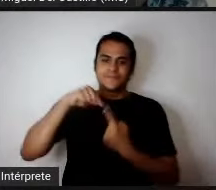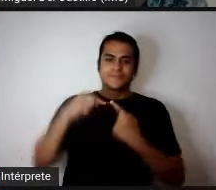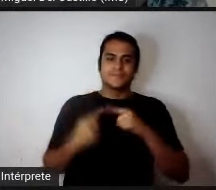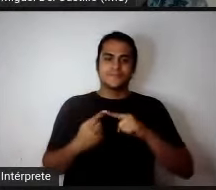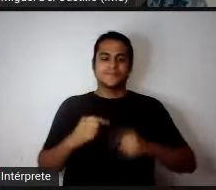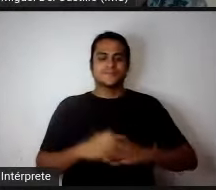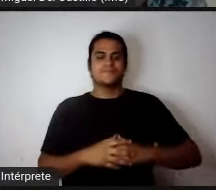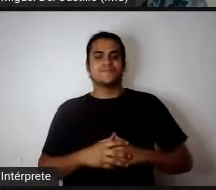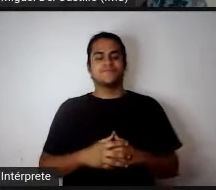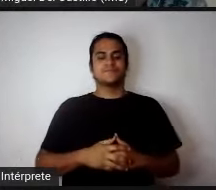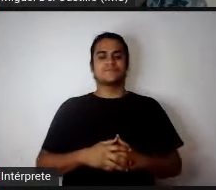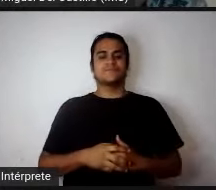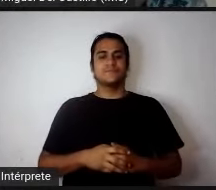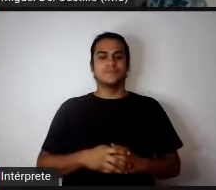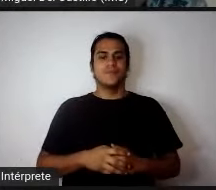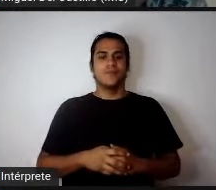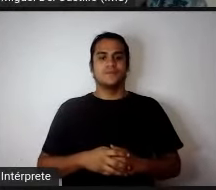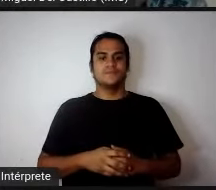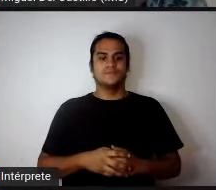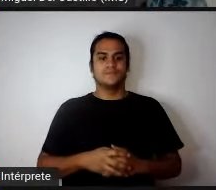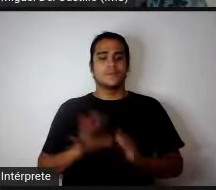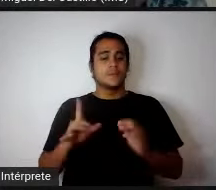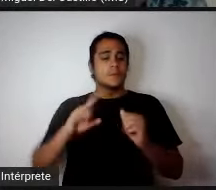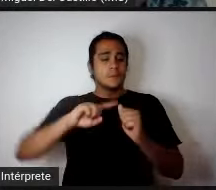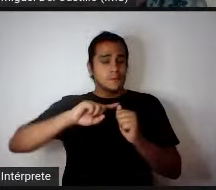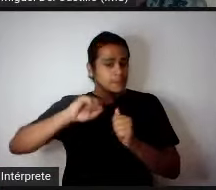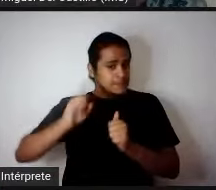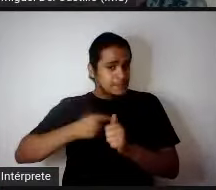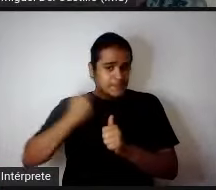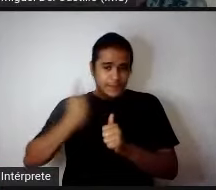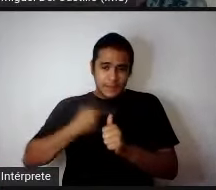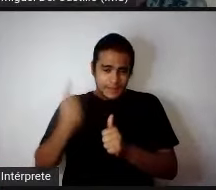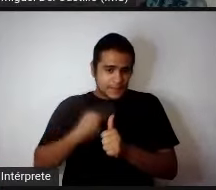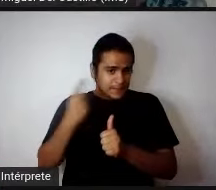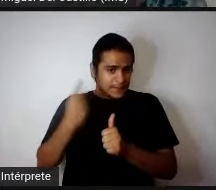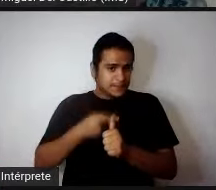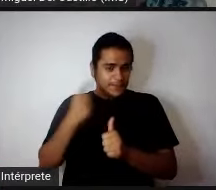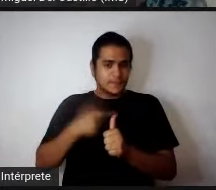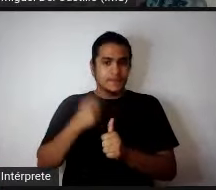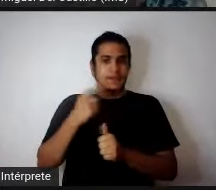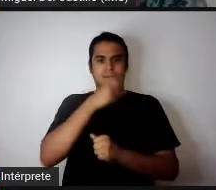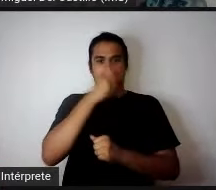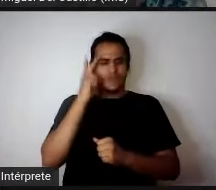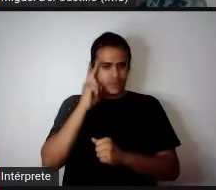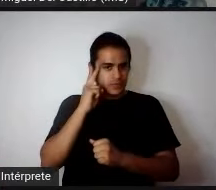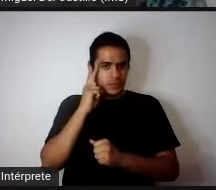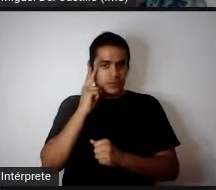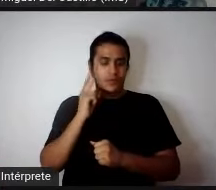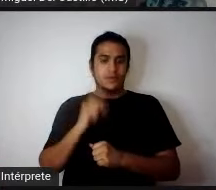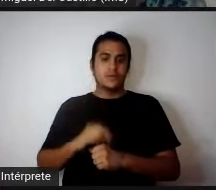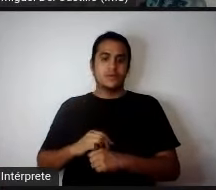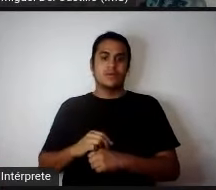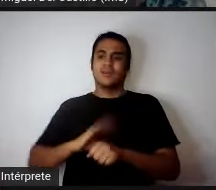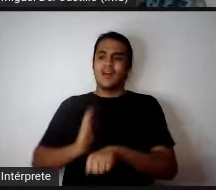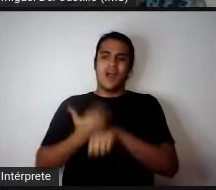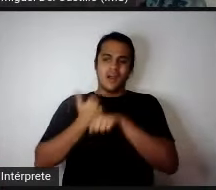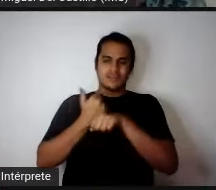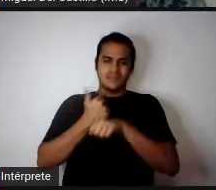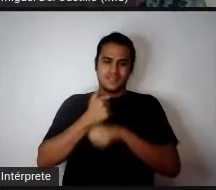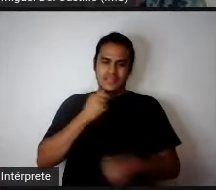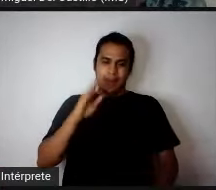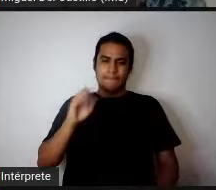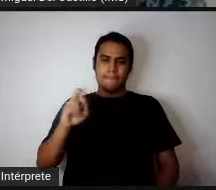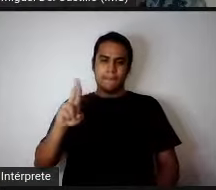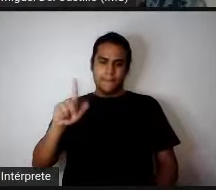contraposição. A primeiríssima pessoa, antes de dizer o livro Borges, que